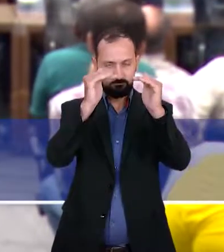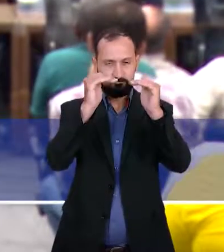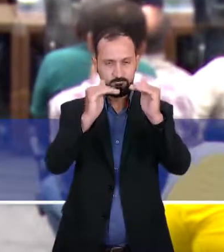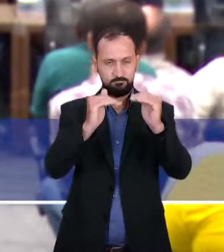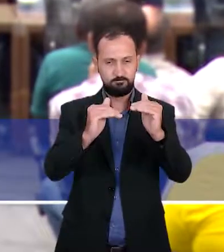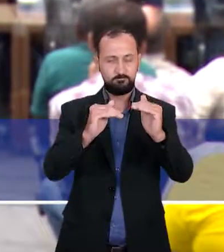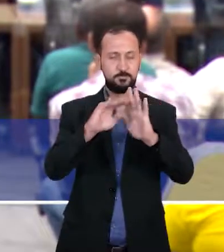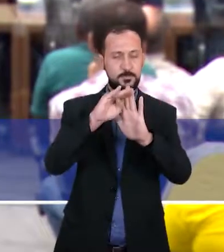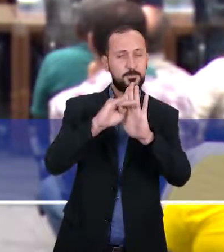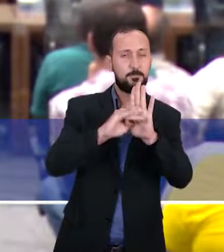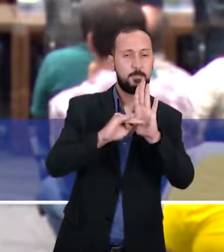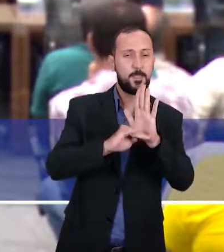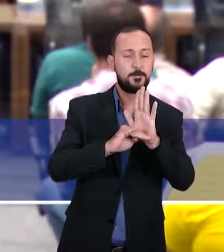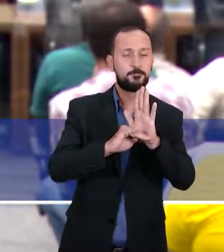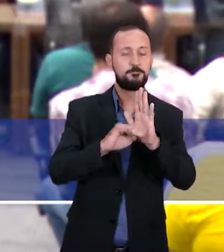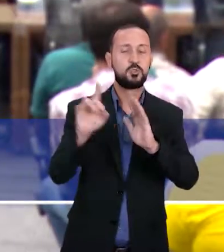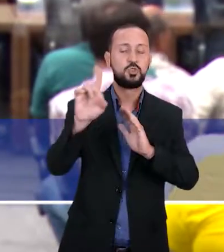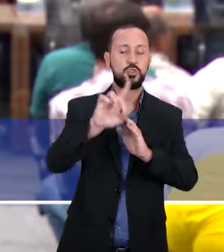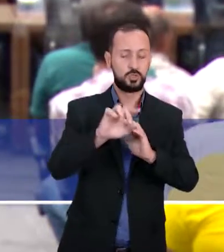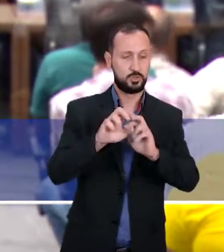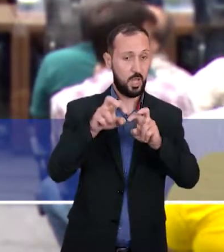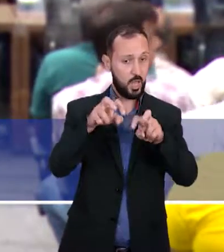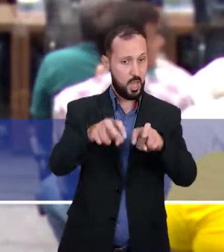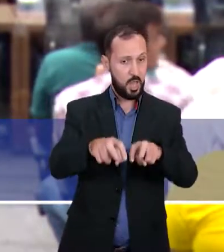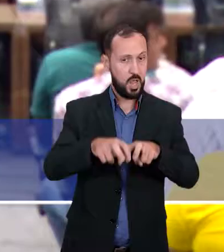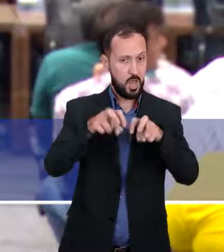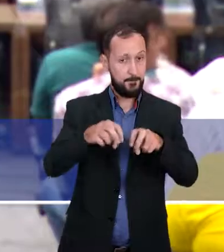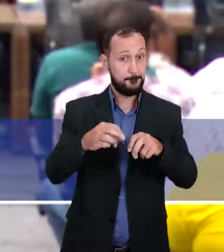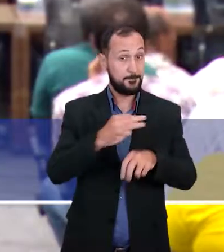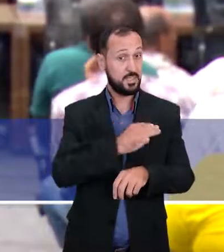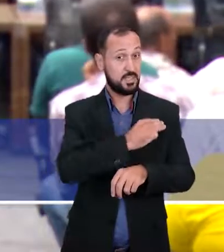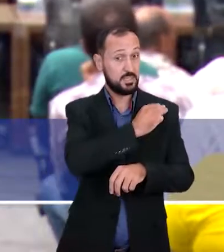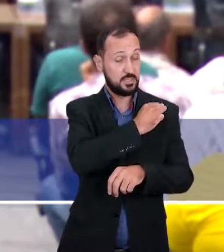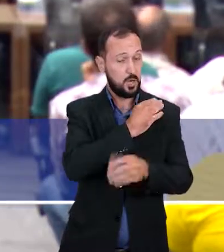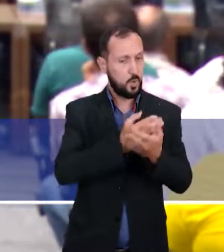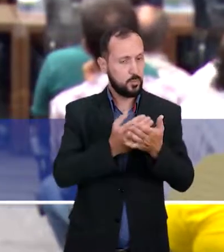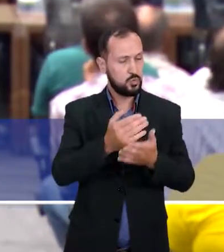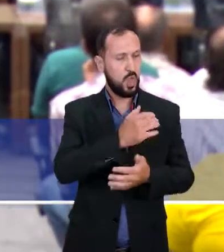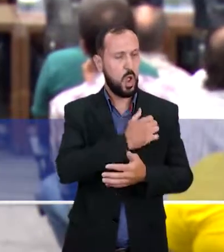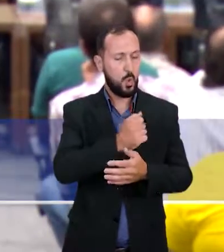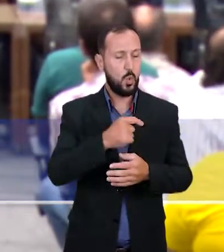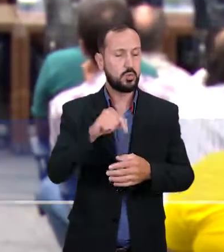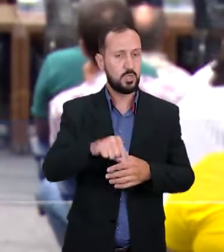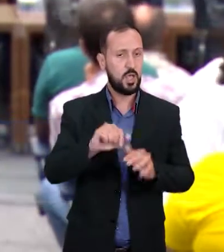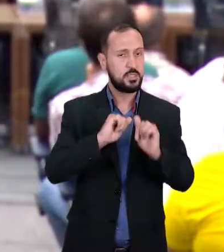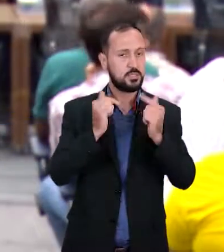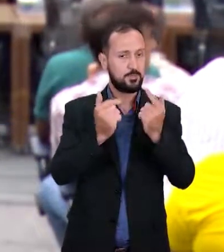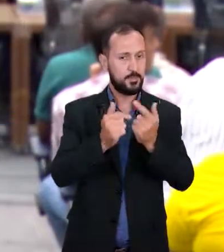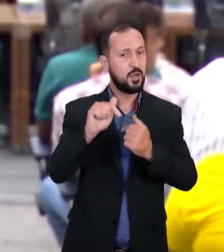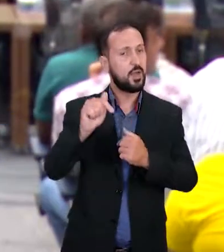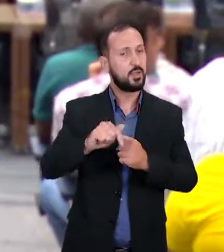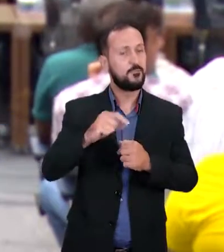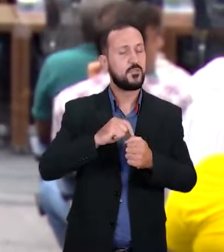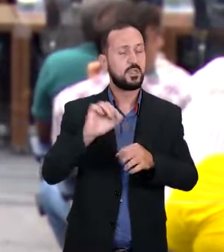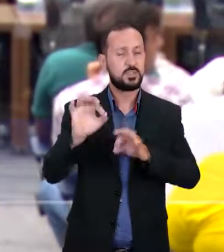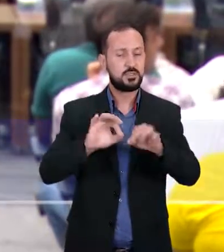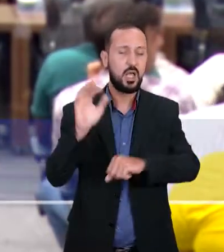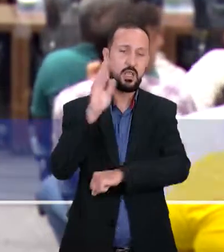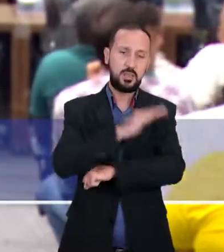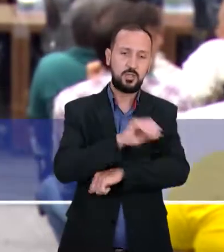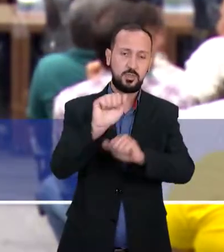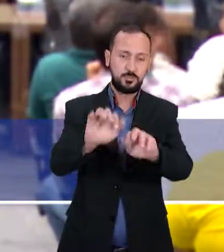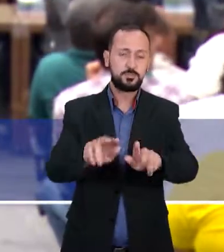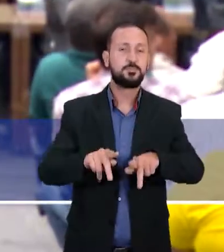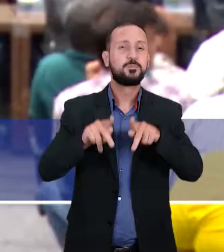atividades do Ministério da Agricultura e Pecuária, que tem percorrido diversos estados do Brasil desde agosto, a Assembleia Legislativa promoveu nesta tarde uma